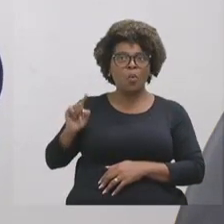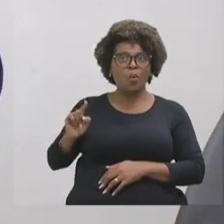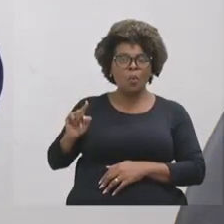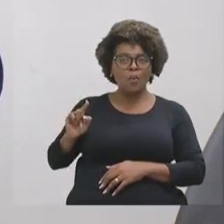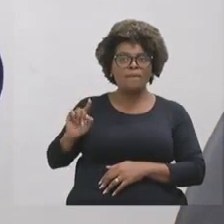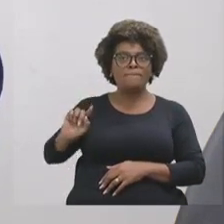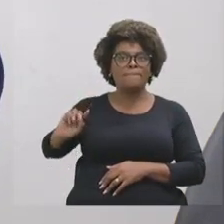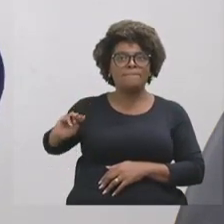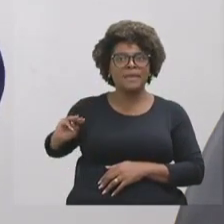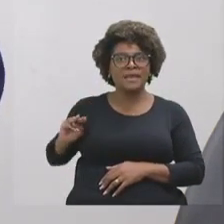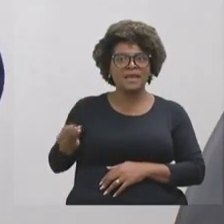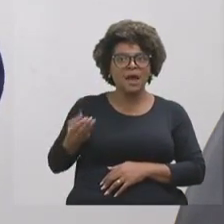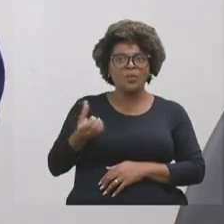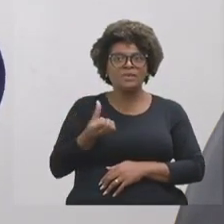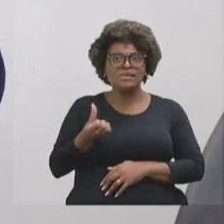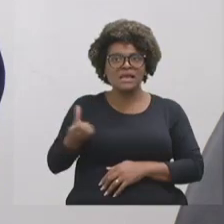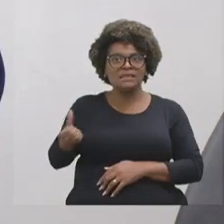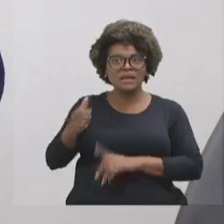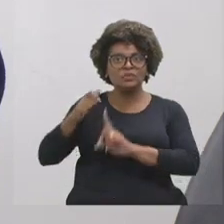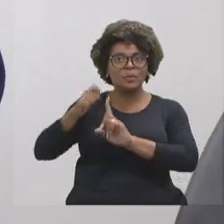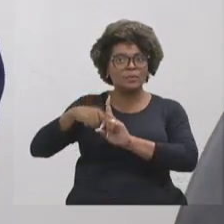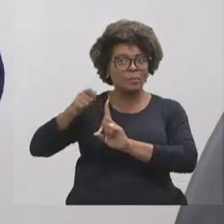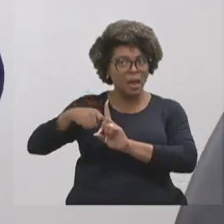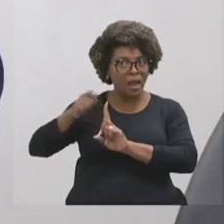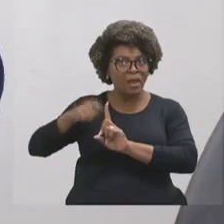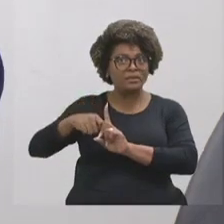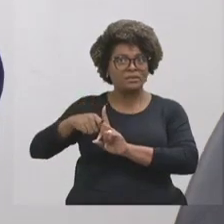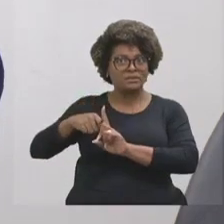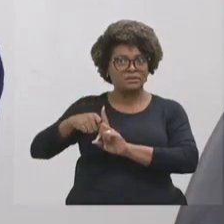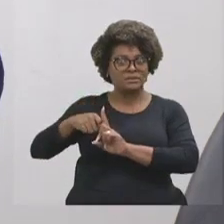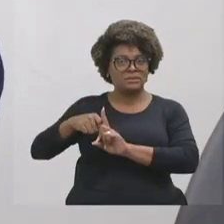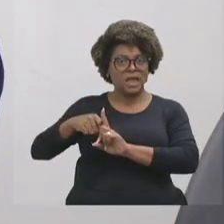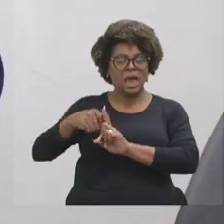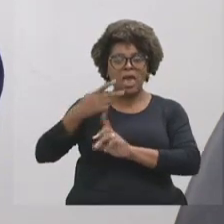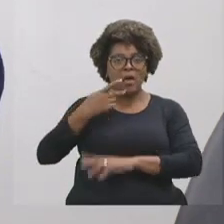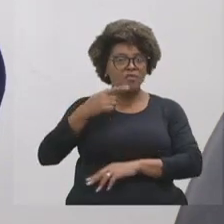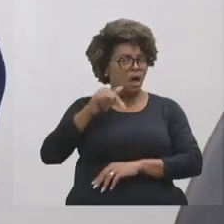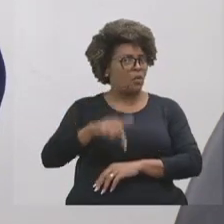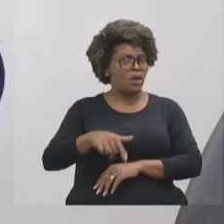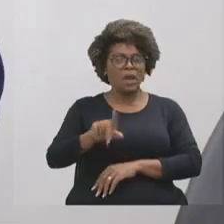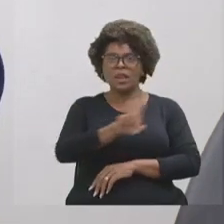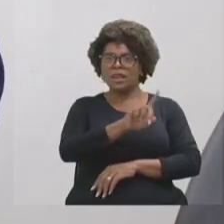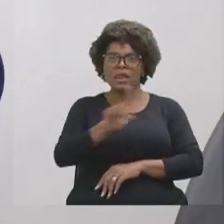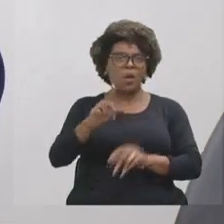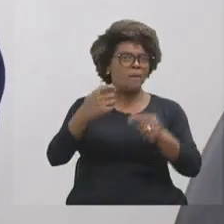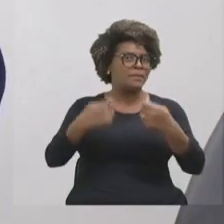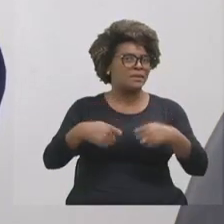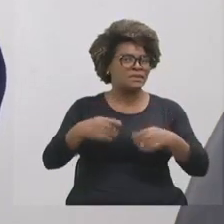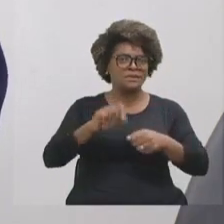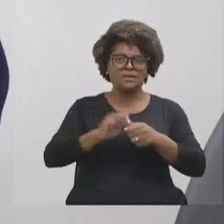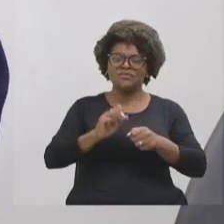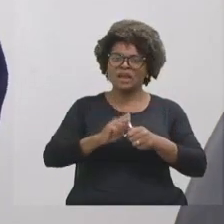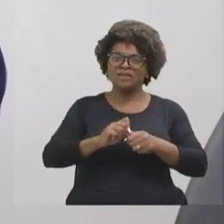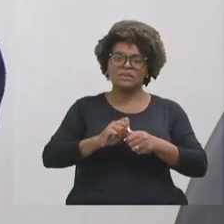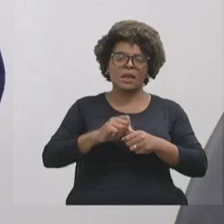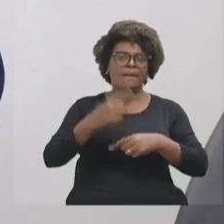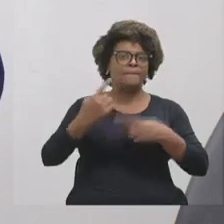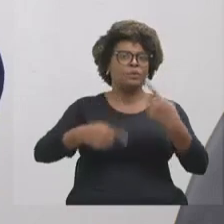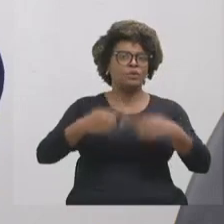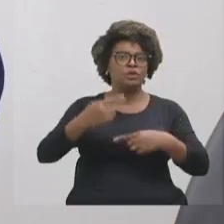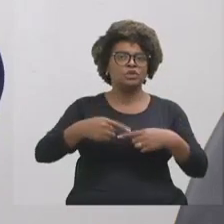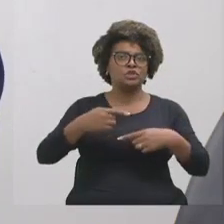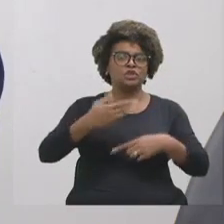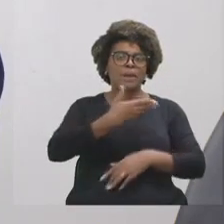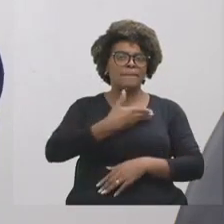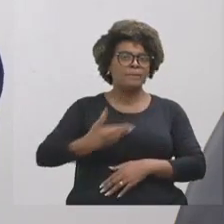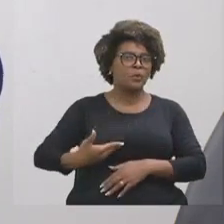minha discussão é que nós não precisamos fazer políticas públicas com dinheiro novo a questão hoje que